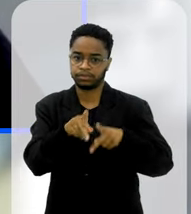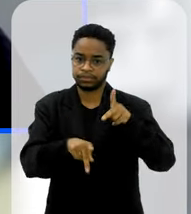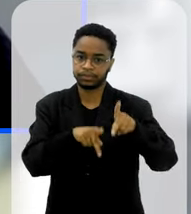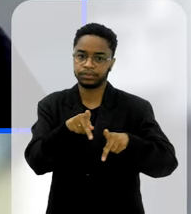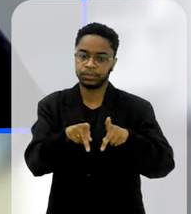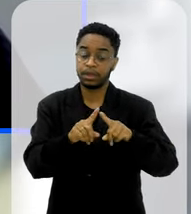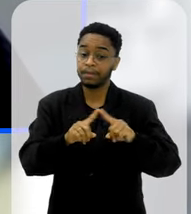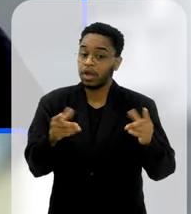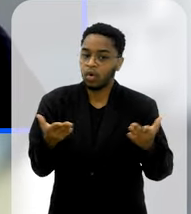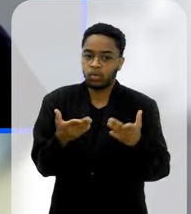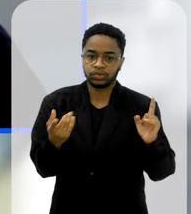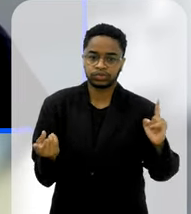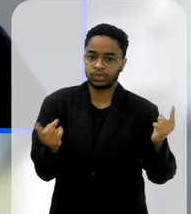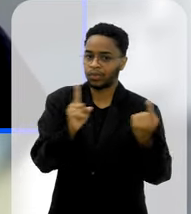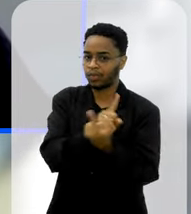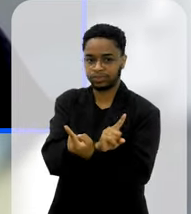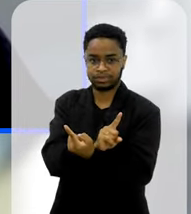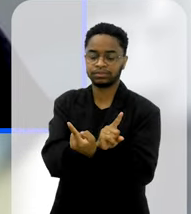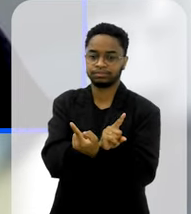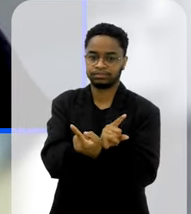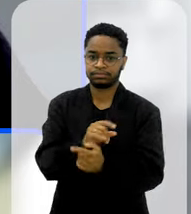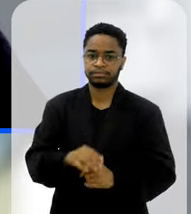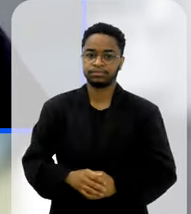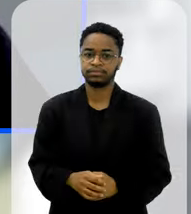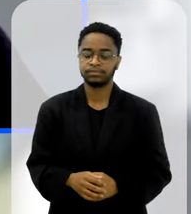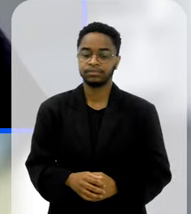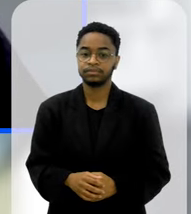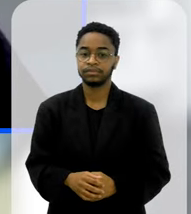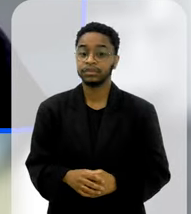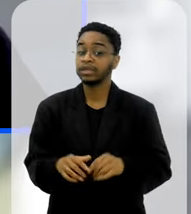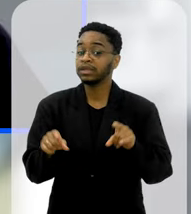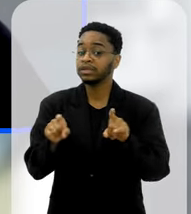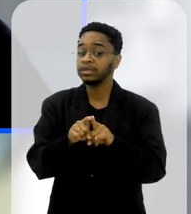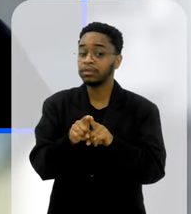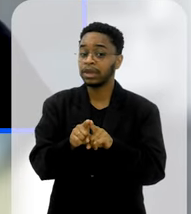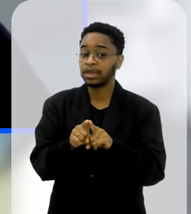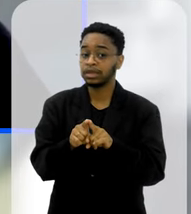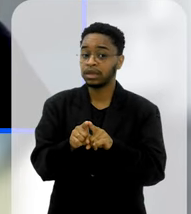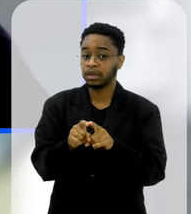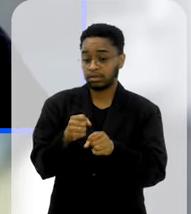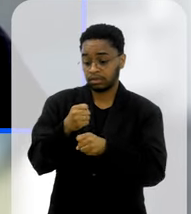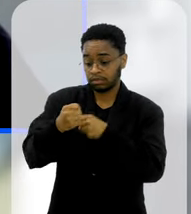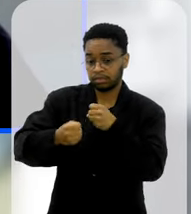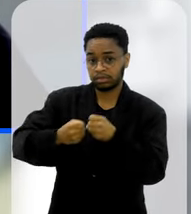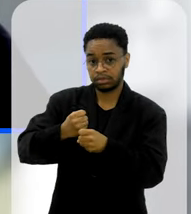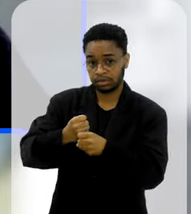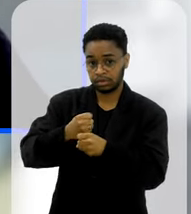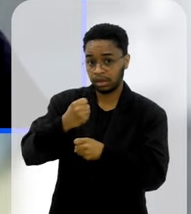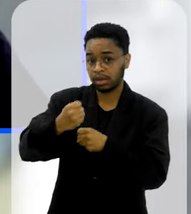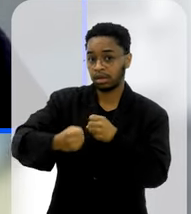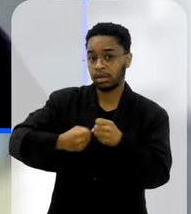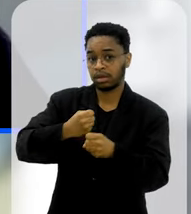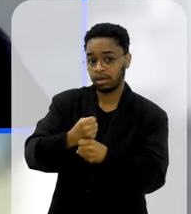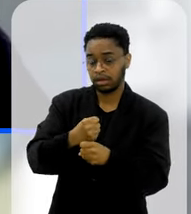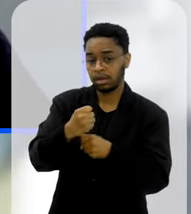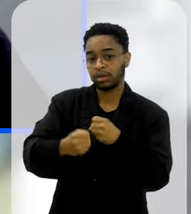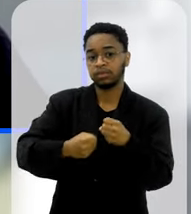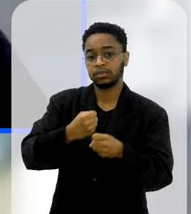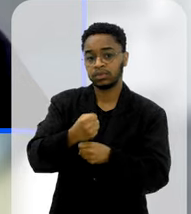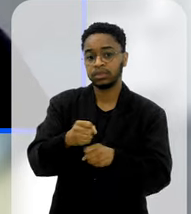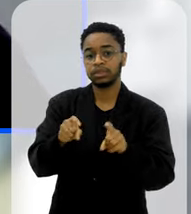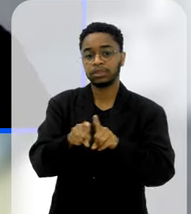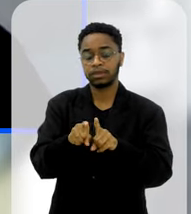predominante, né, demográfico brasileiro. Hoje não é isso. E mais, a tendência, a cada ano que passa, a